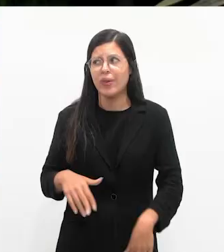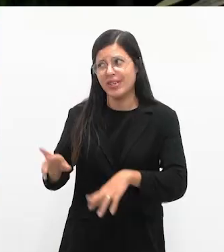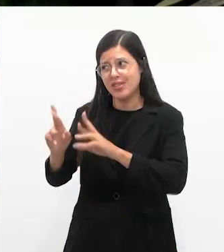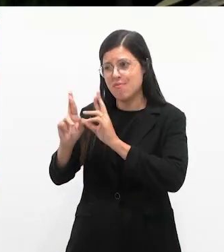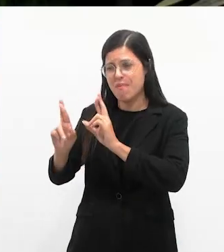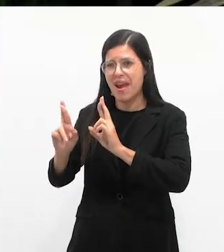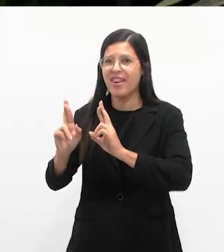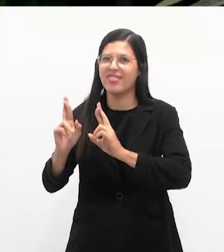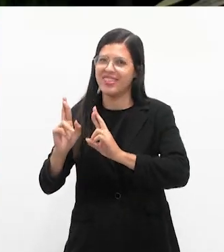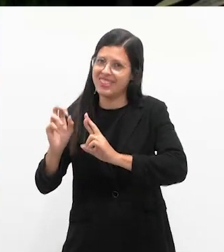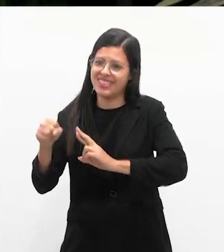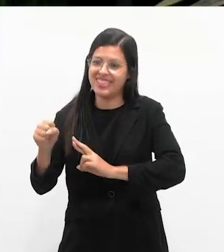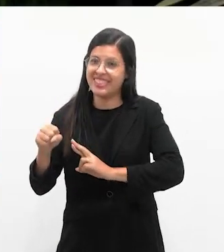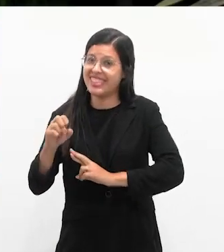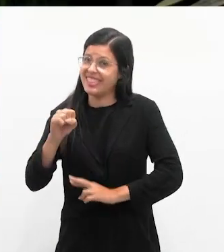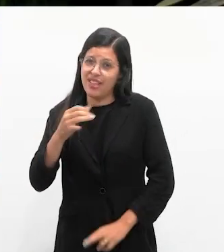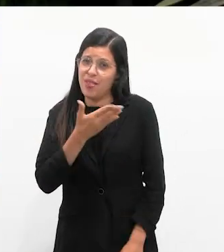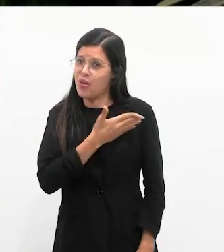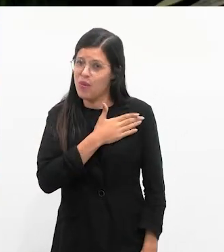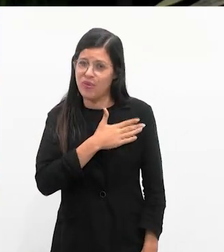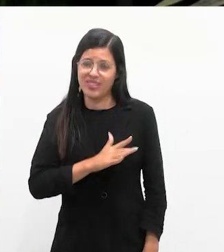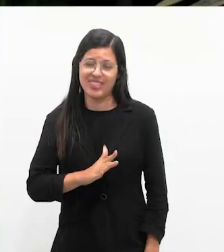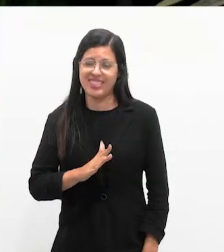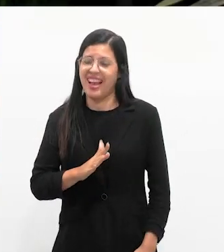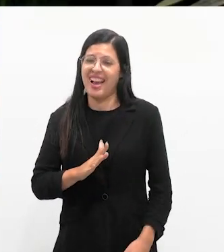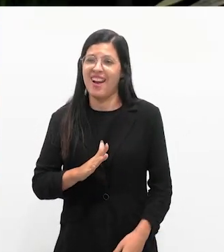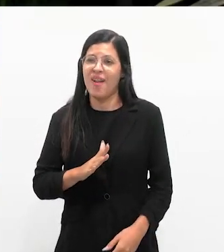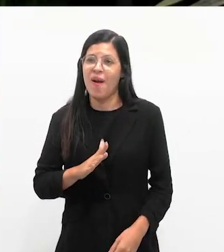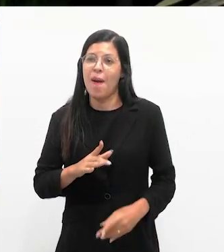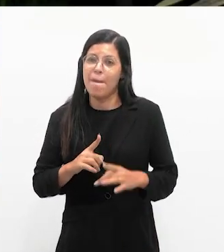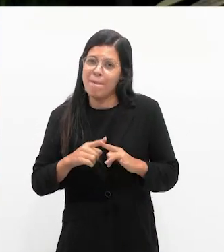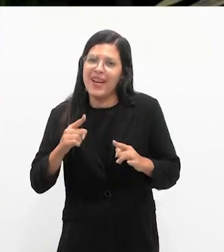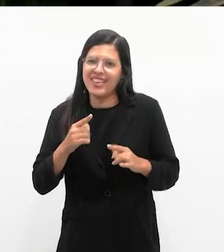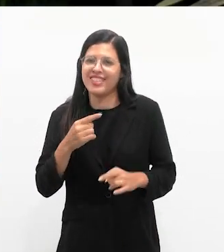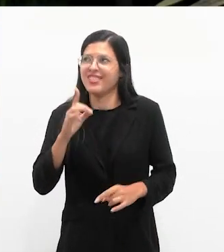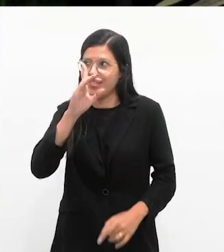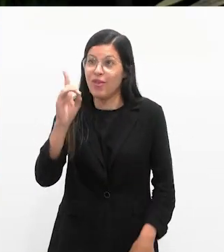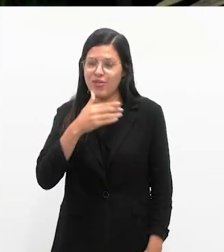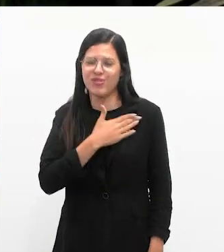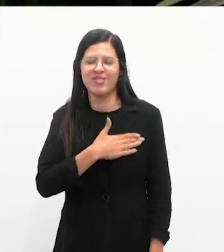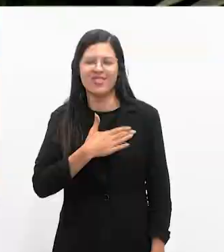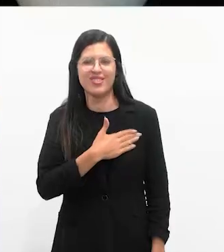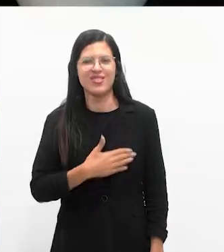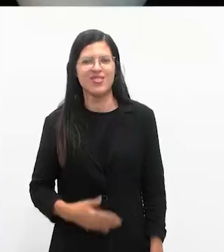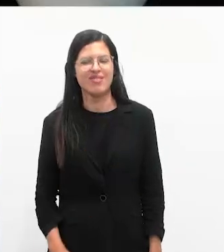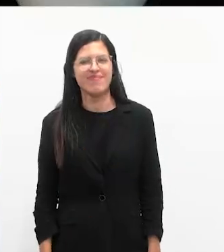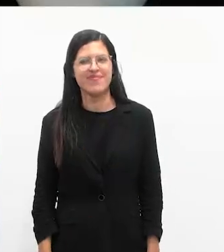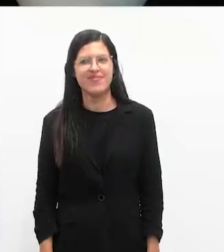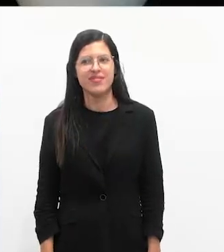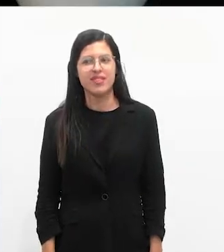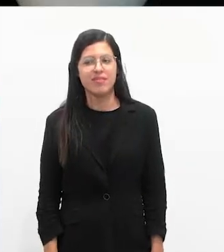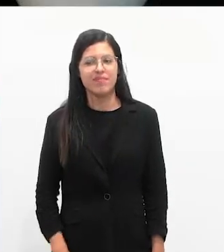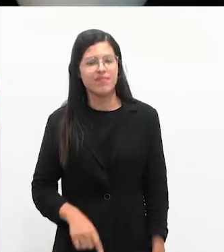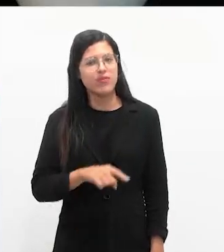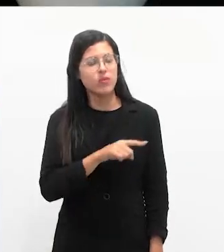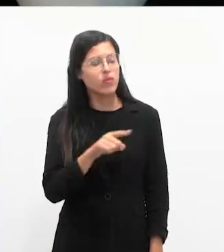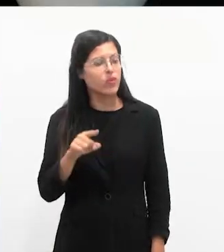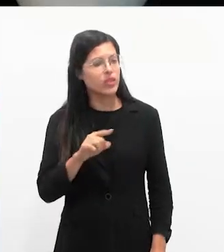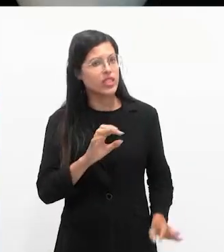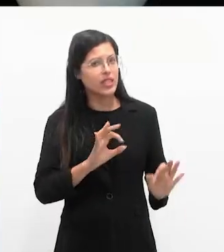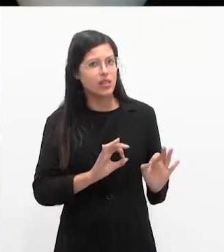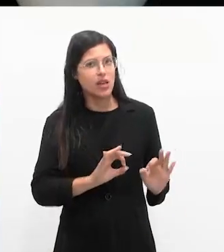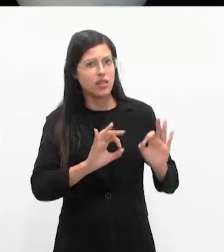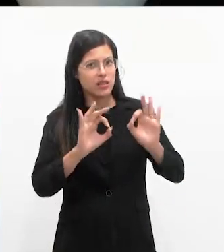Espero que tenha agradado. Se não agradou, agradou a Deus, pelo menos. Vocês assistiram